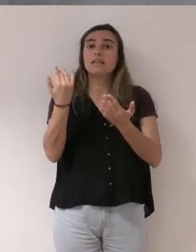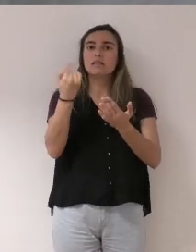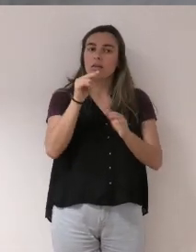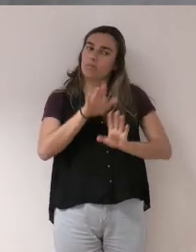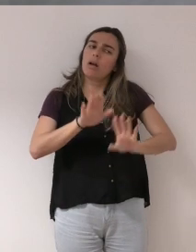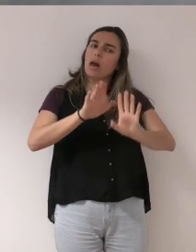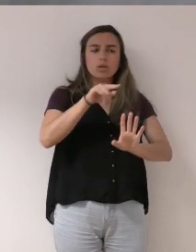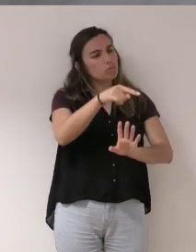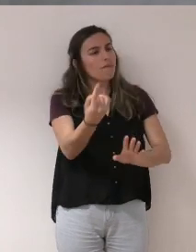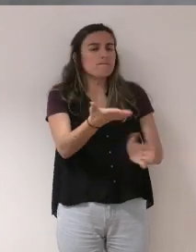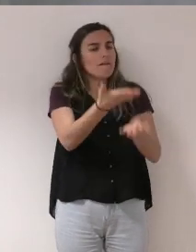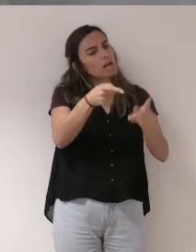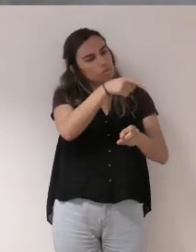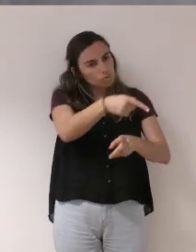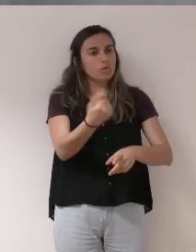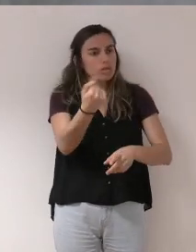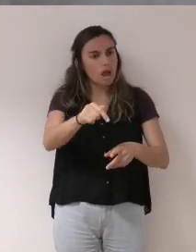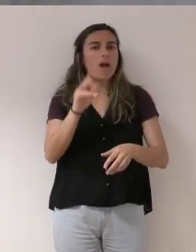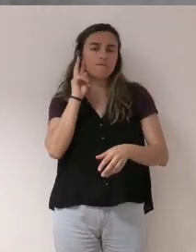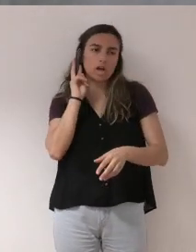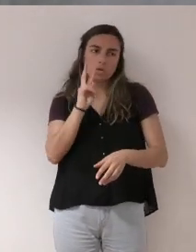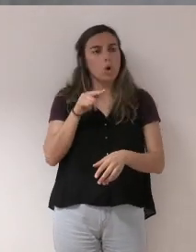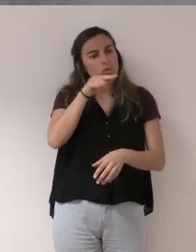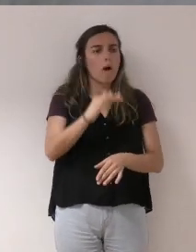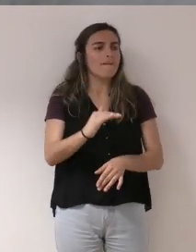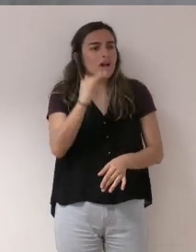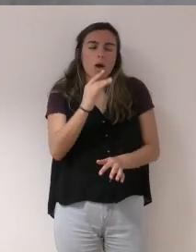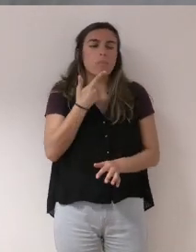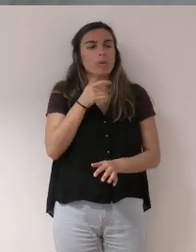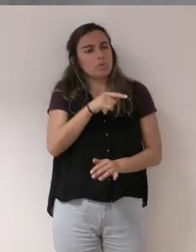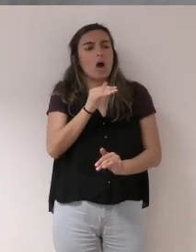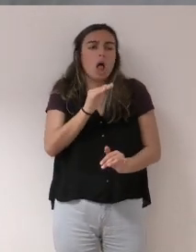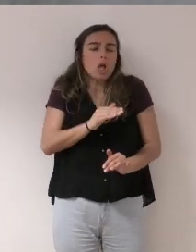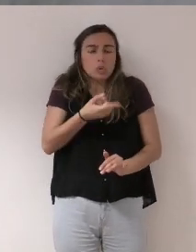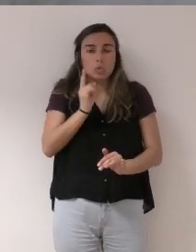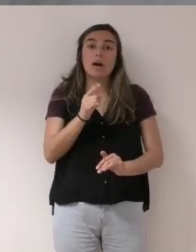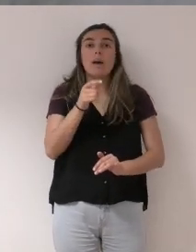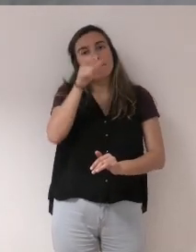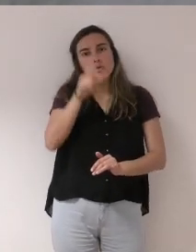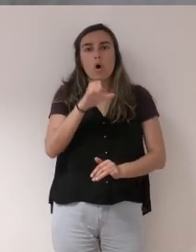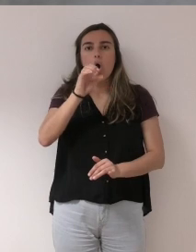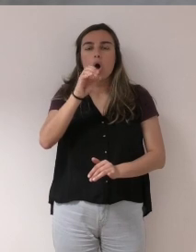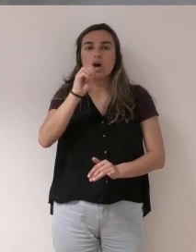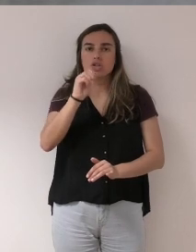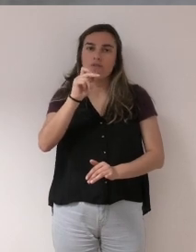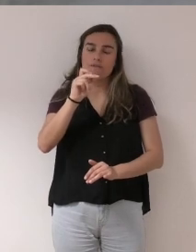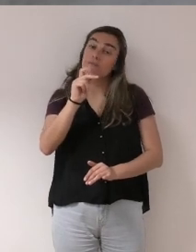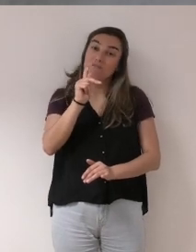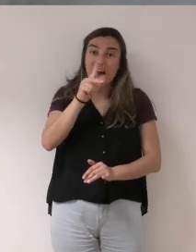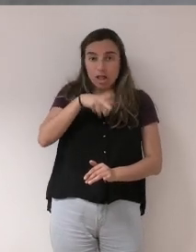vá, vá, vá. Não se faça Não, pequenino, vamos até ficar porque para é muito o alto para isso. vídeo. Osvaldo Silvestre é